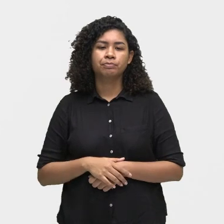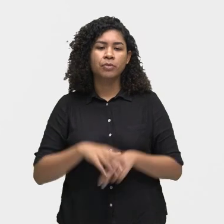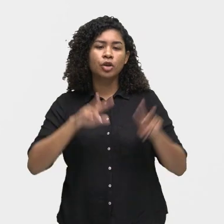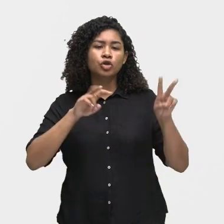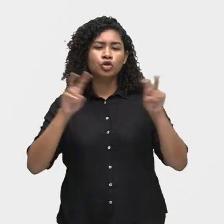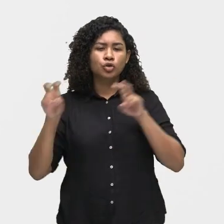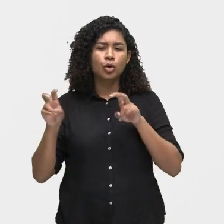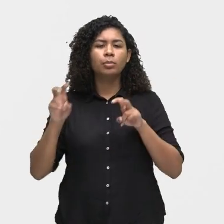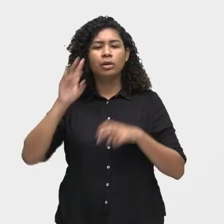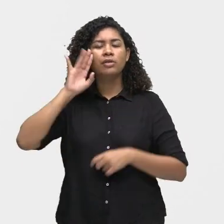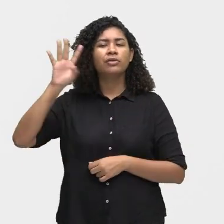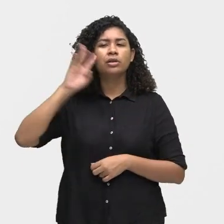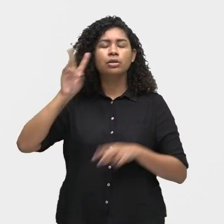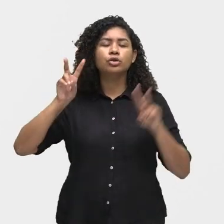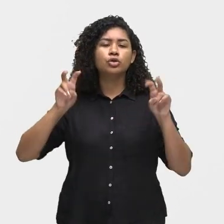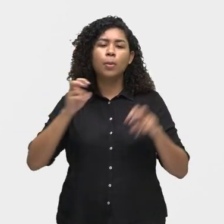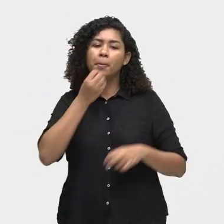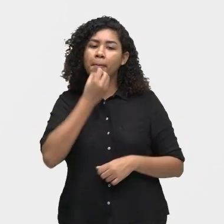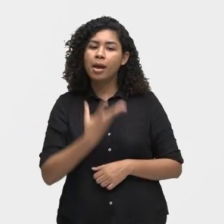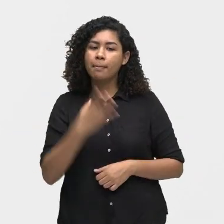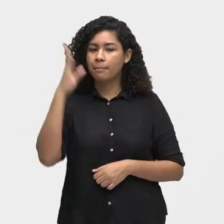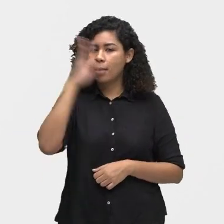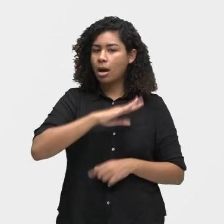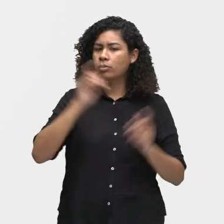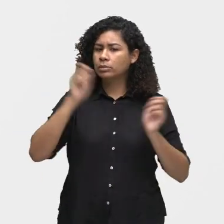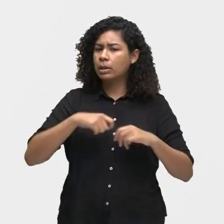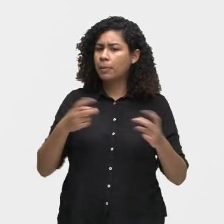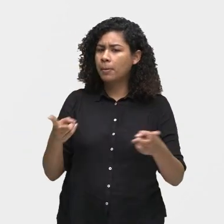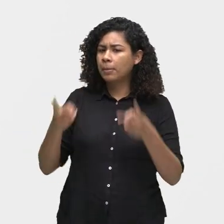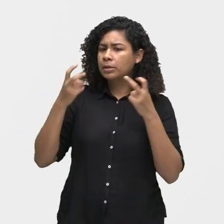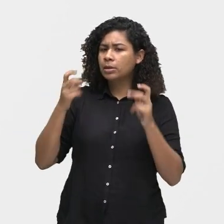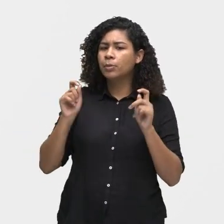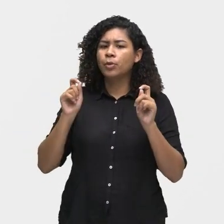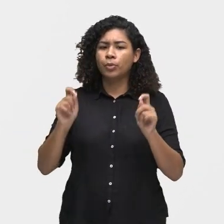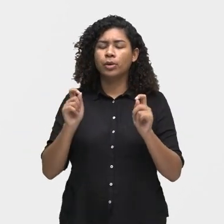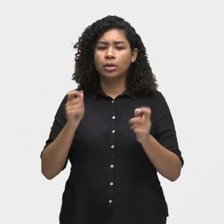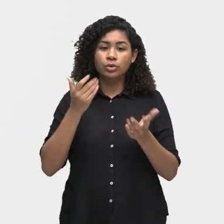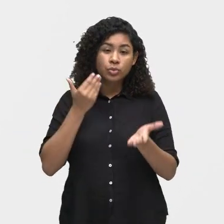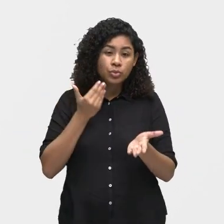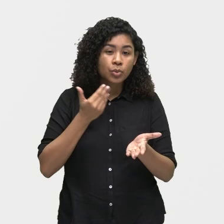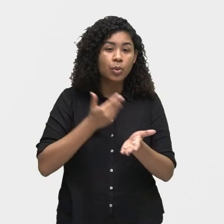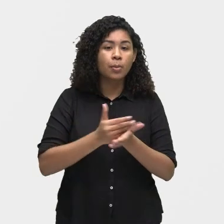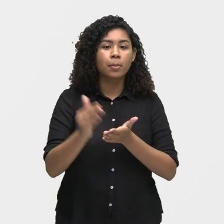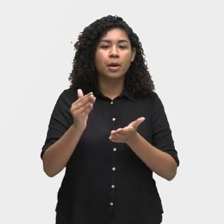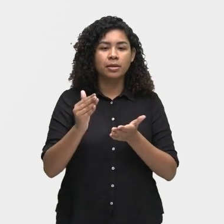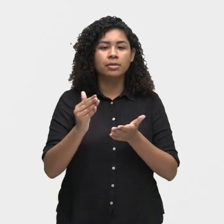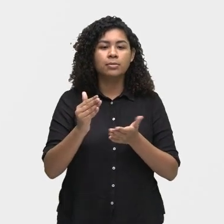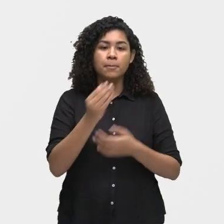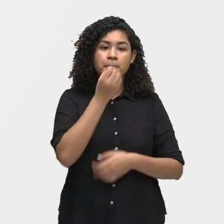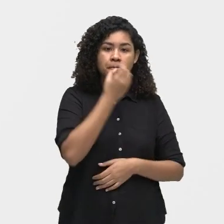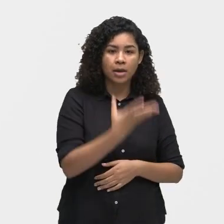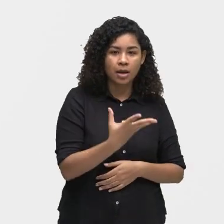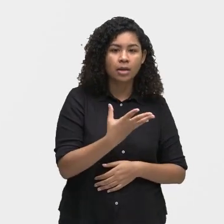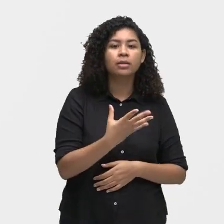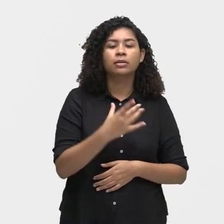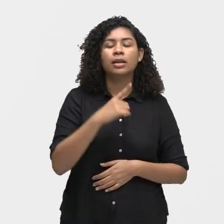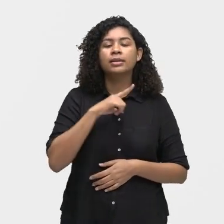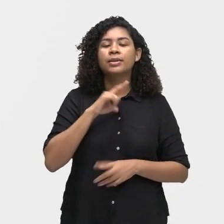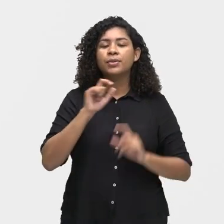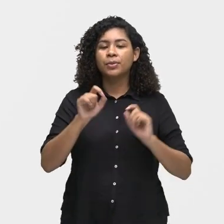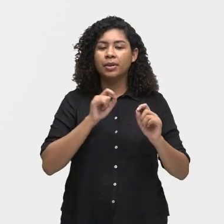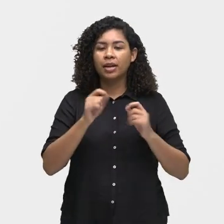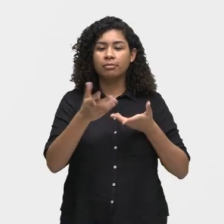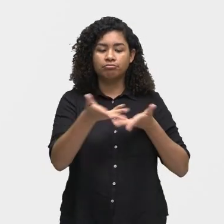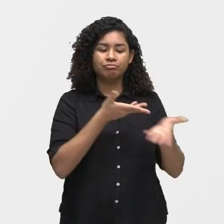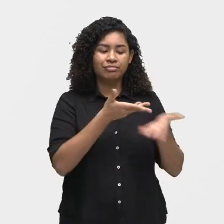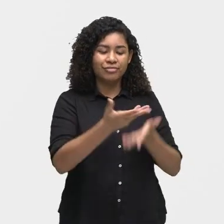tecidas acerca do bem e do mal, podemos perceber que onde se incide o bem, ocorre a construção de relações